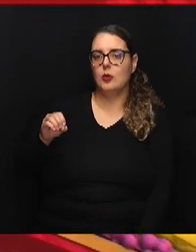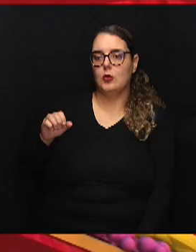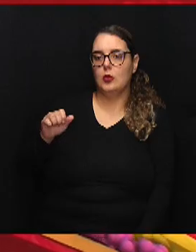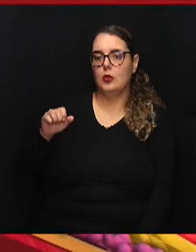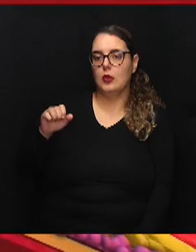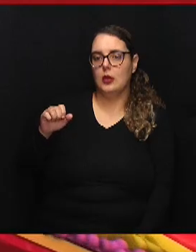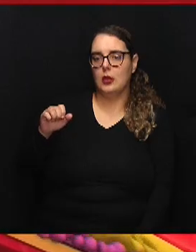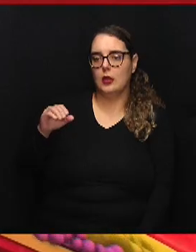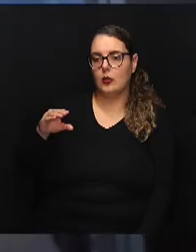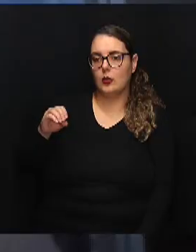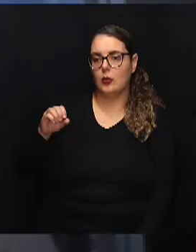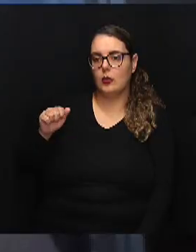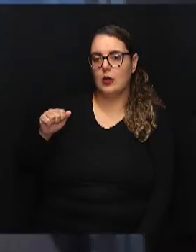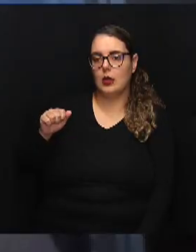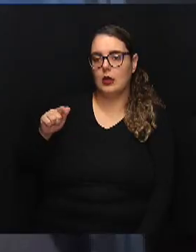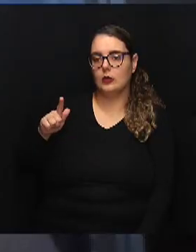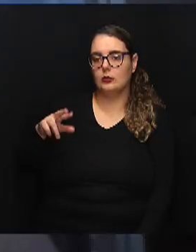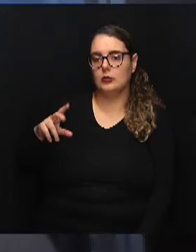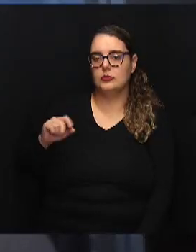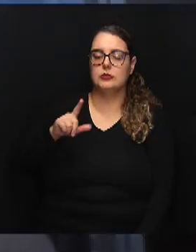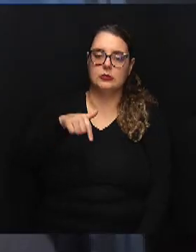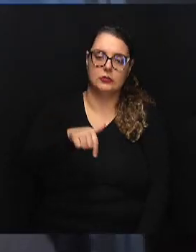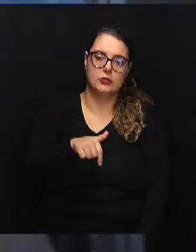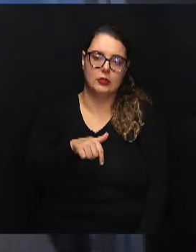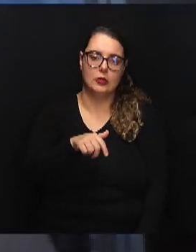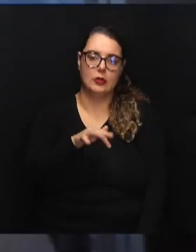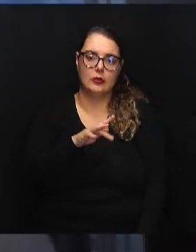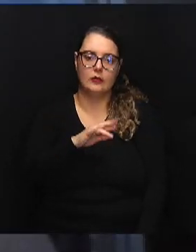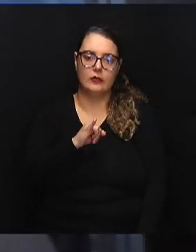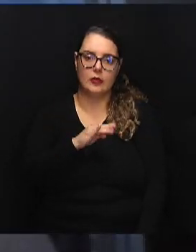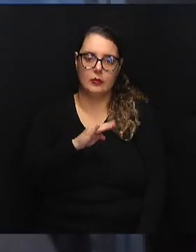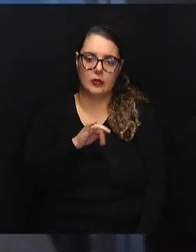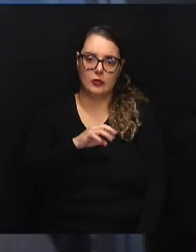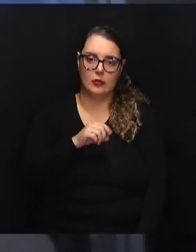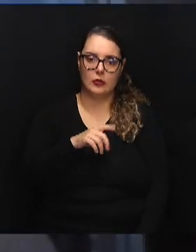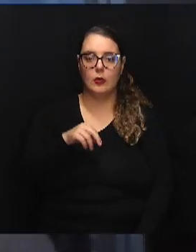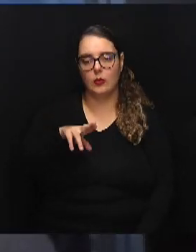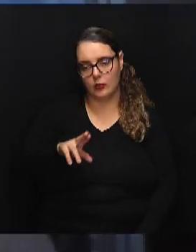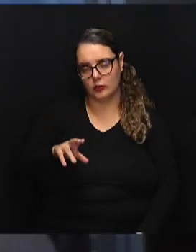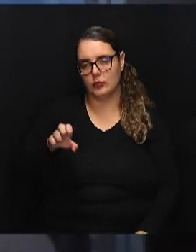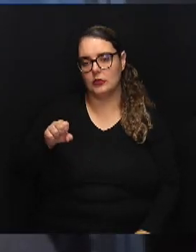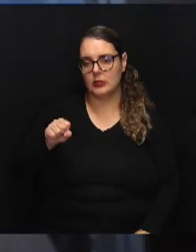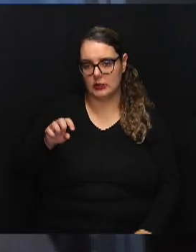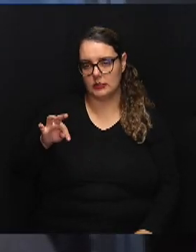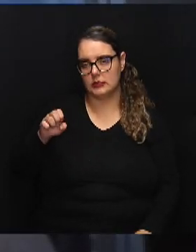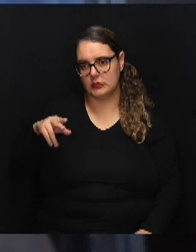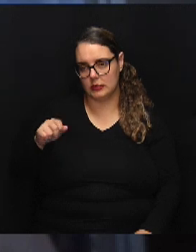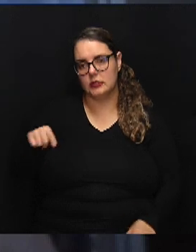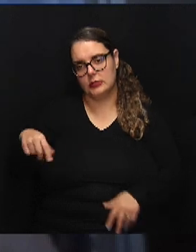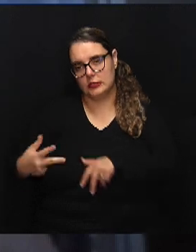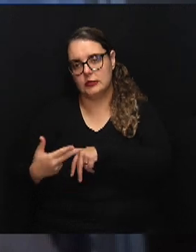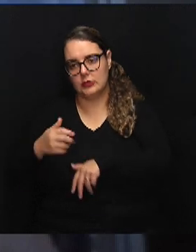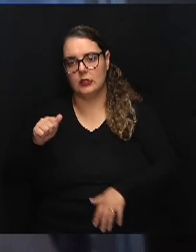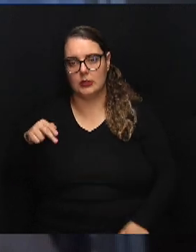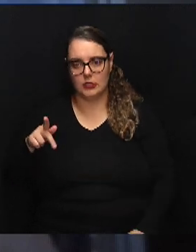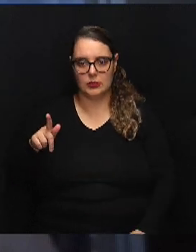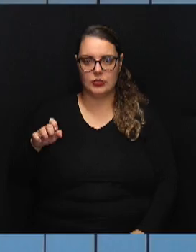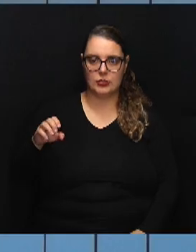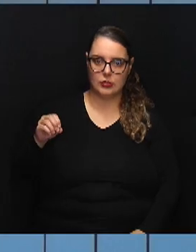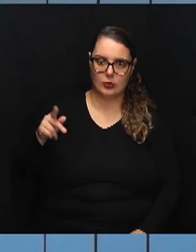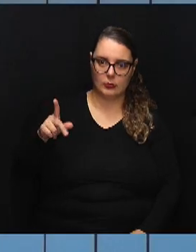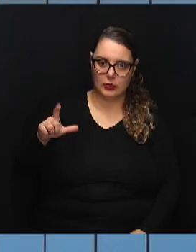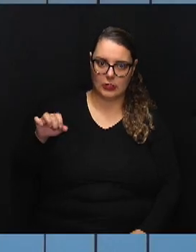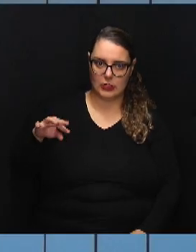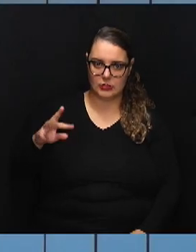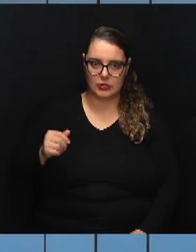necessário, o fibrinolítico ou a desobstrução com o stent, né, através da angioplastia. A população